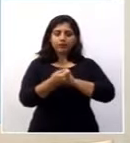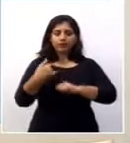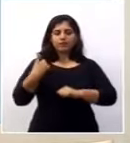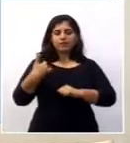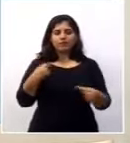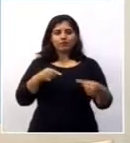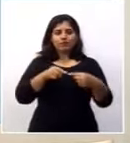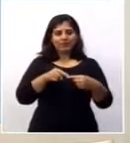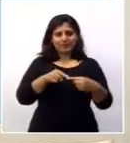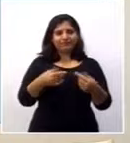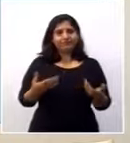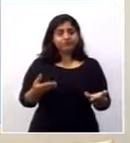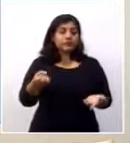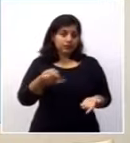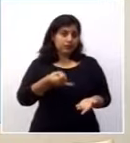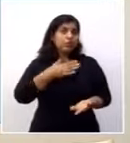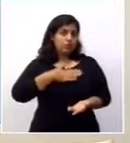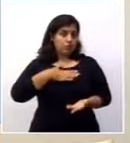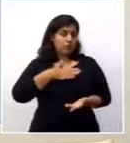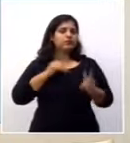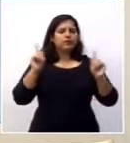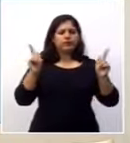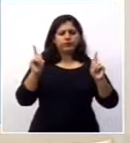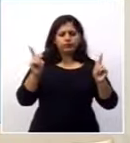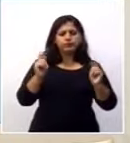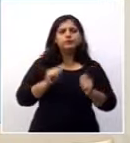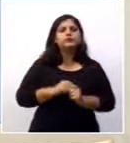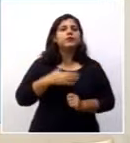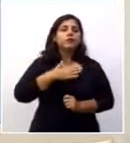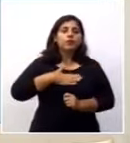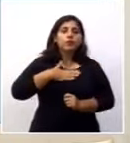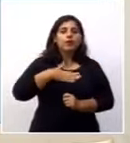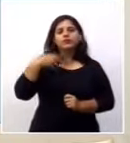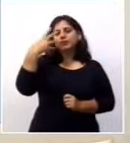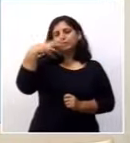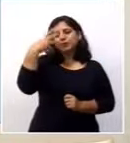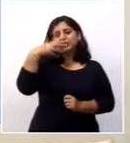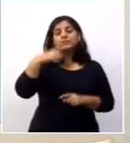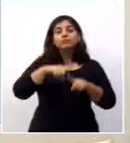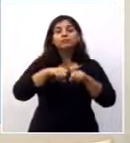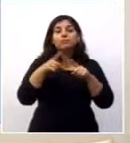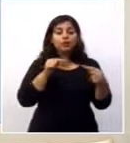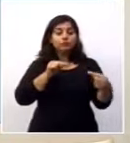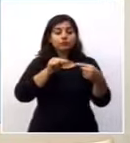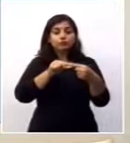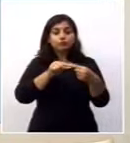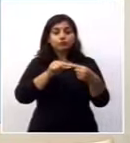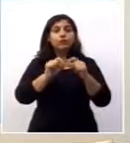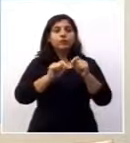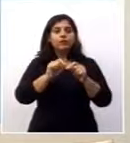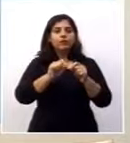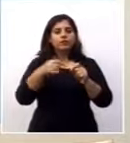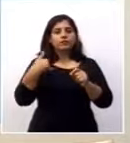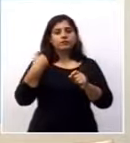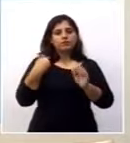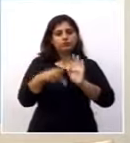tá? Então, sim, gosto de aventuras, gosto de romance, mas de acordo com a minha idade, tá